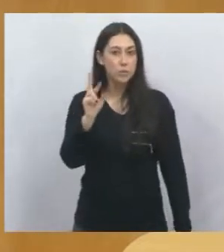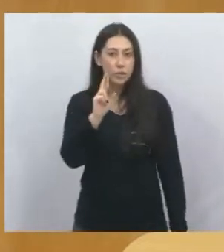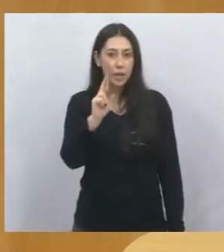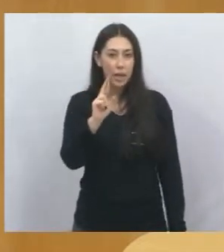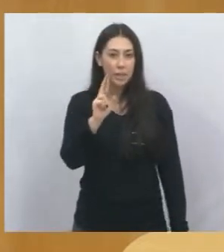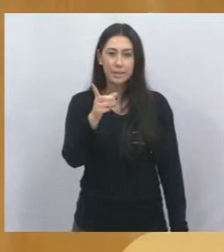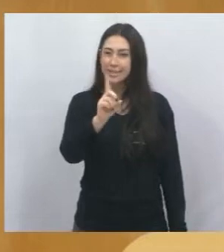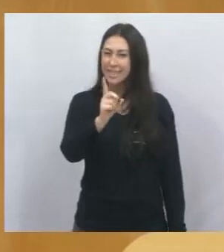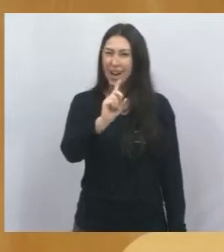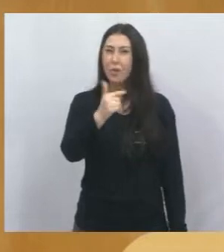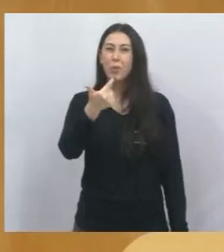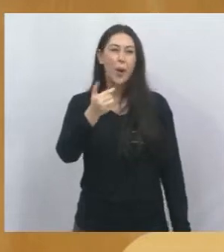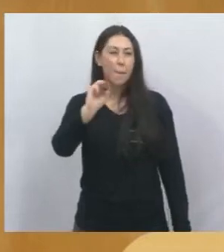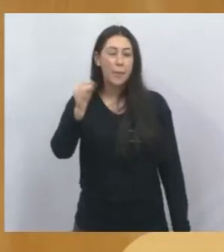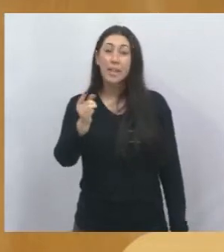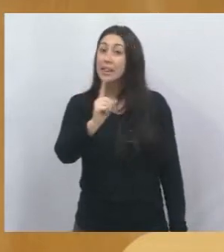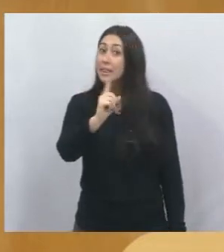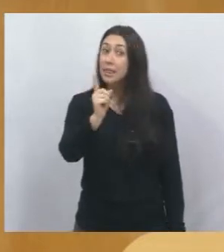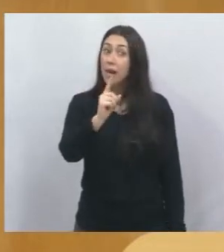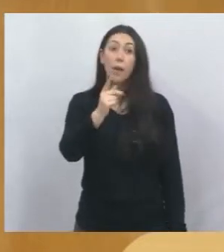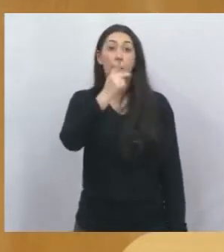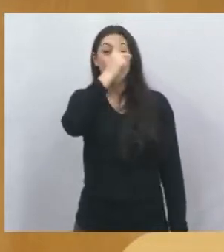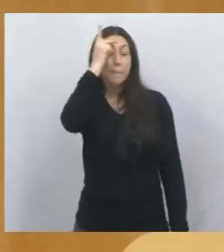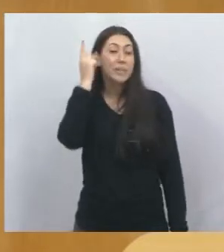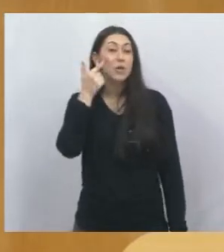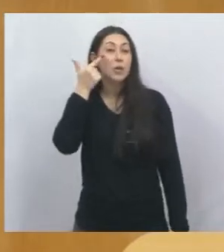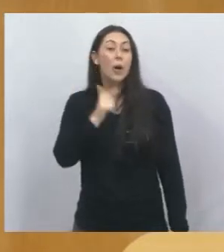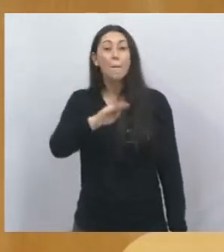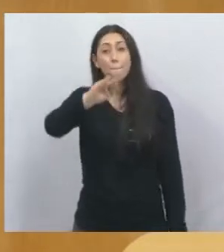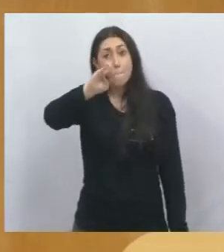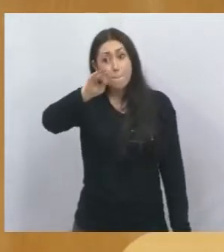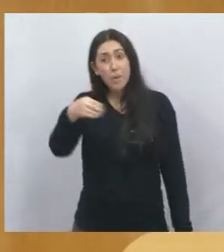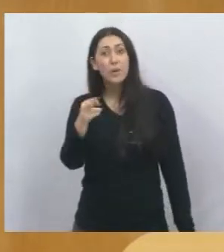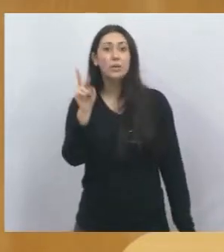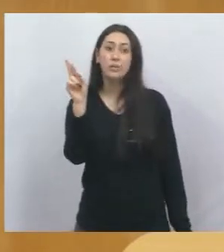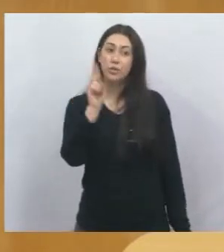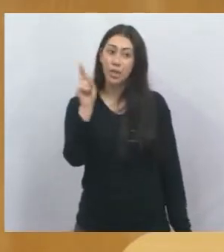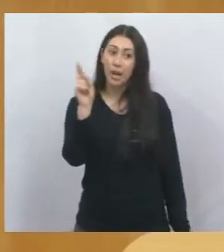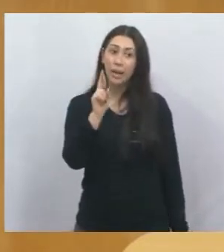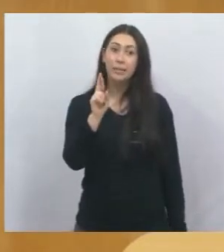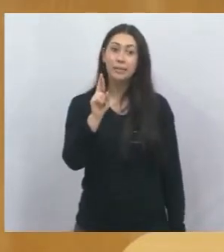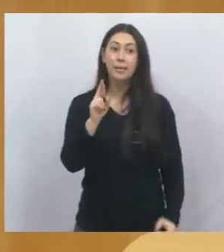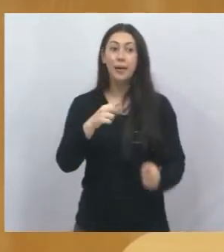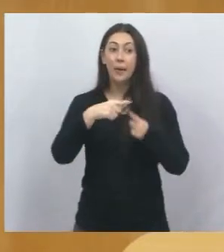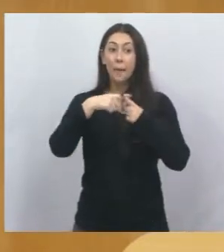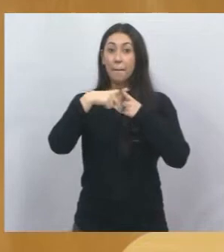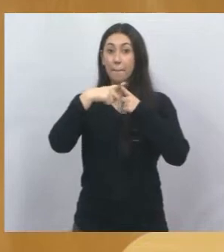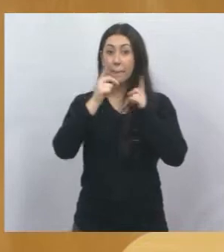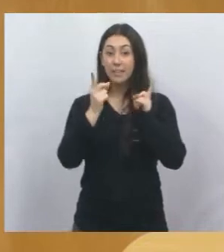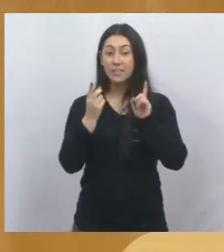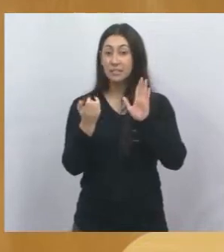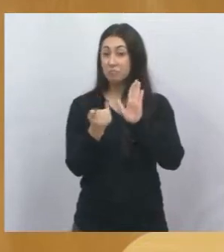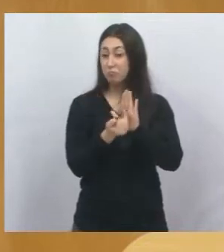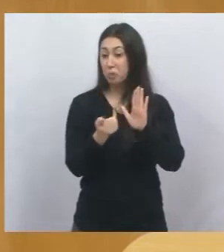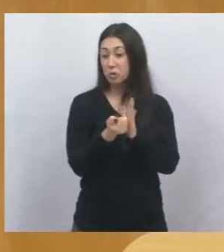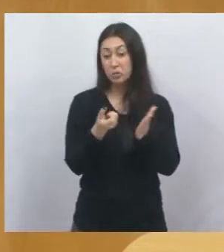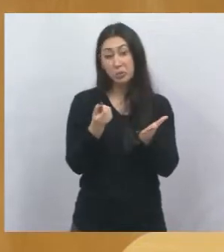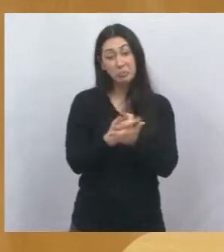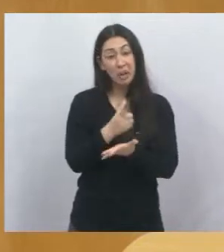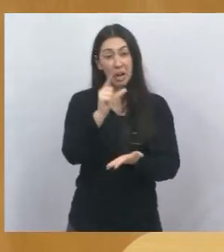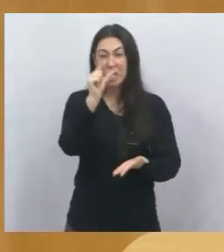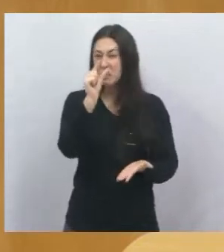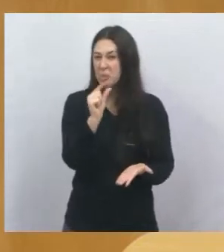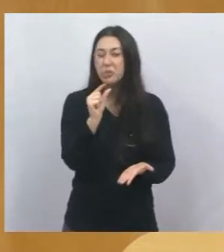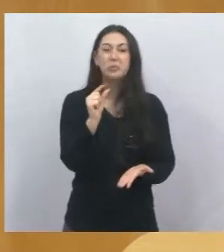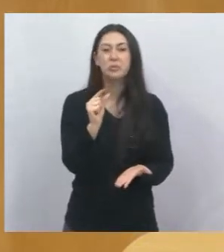tem 2, 3 milhões. Estou falando quem lucra bilhões nesse país e que não são tributados. E